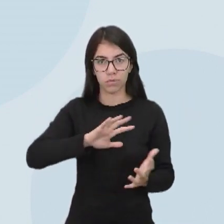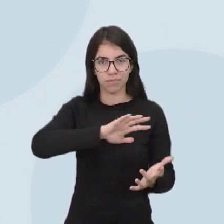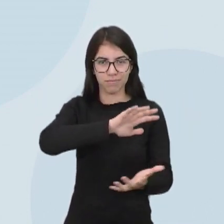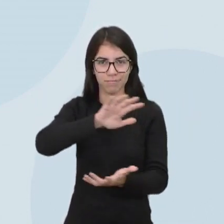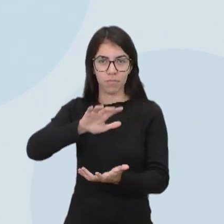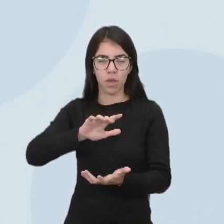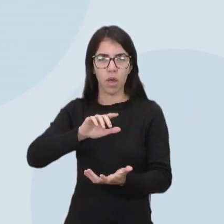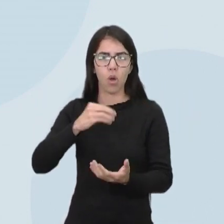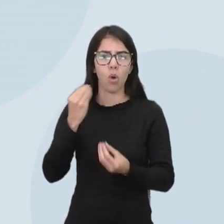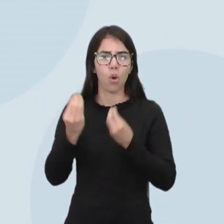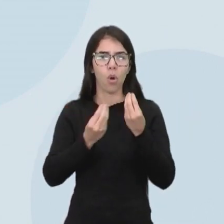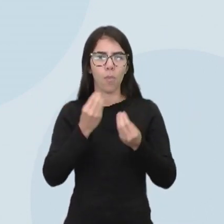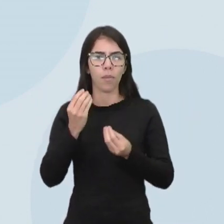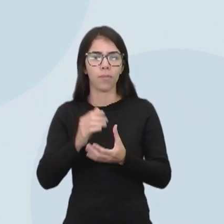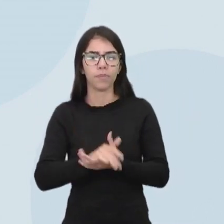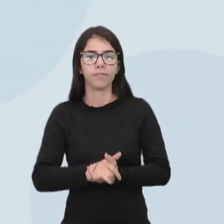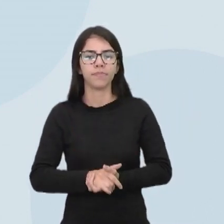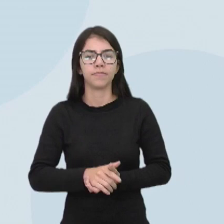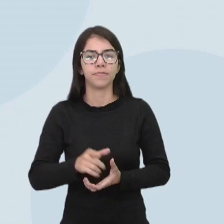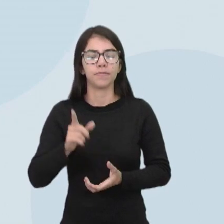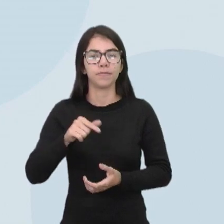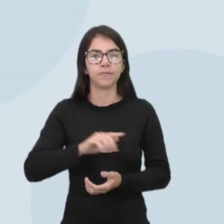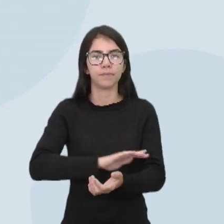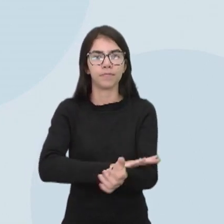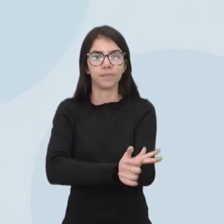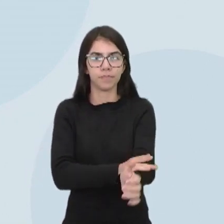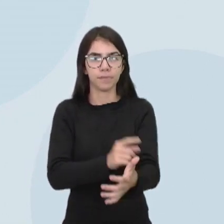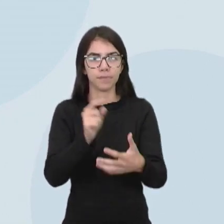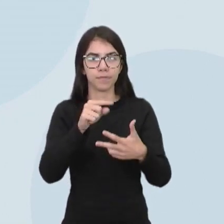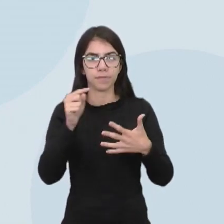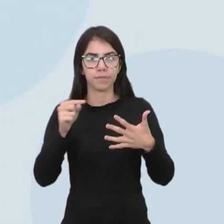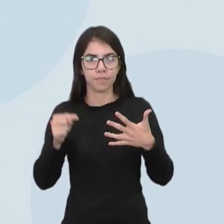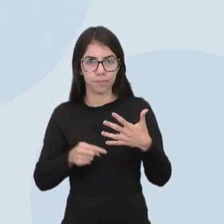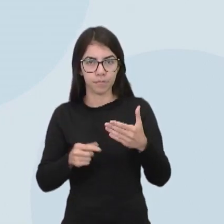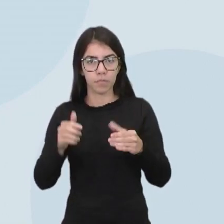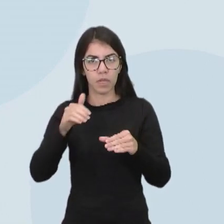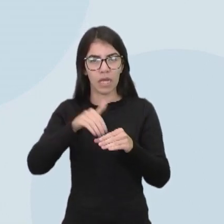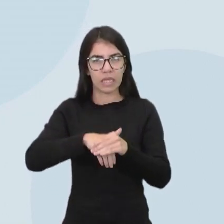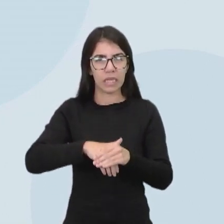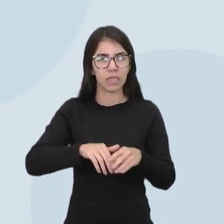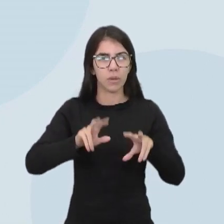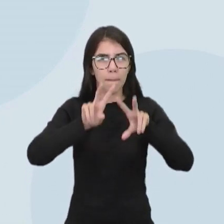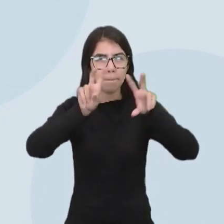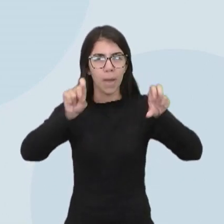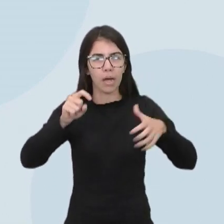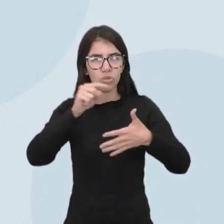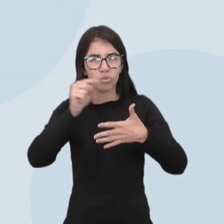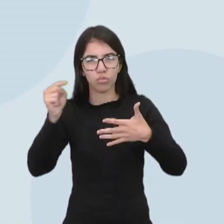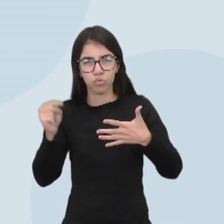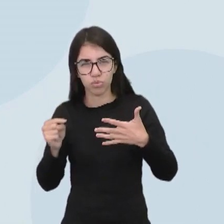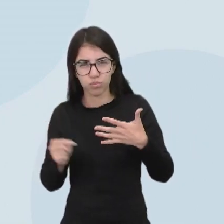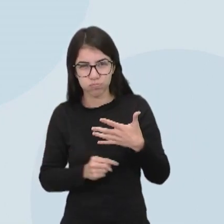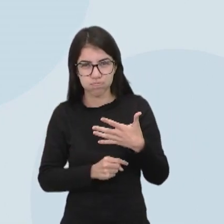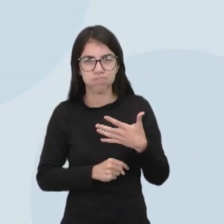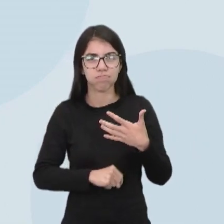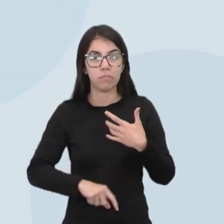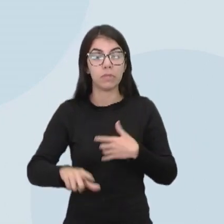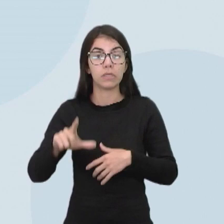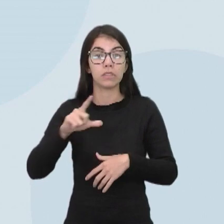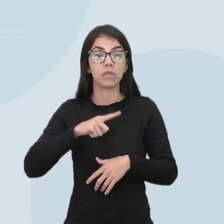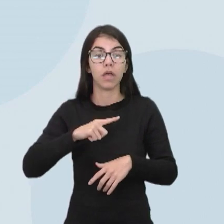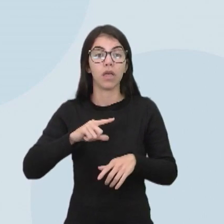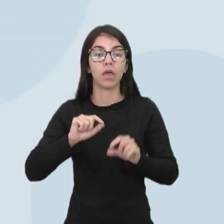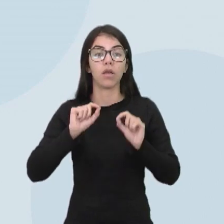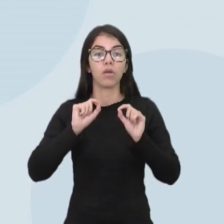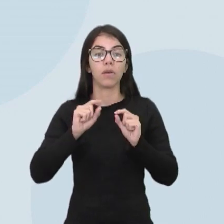tais como eurocentrismo, racismo e evolução, dentre outros assuntos, todos devidamente e